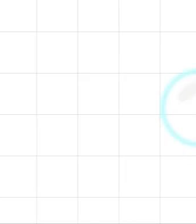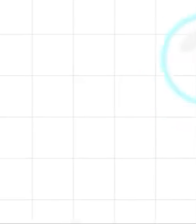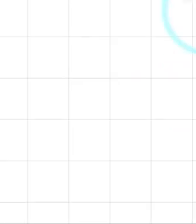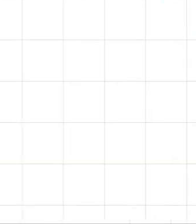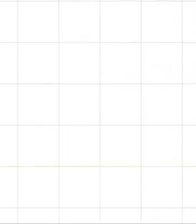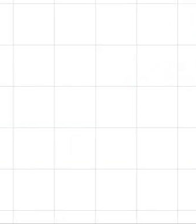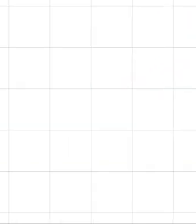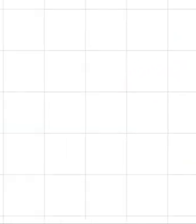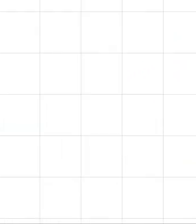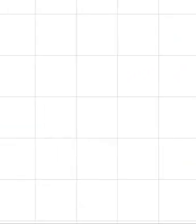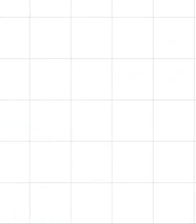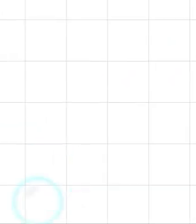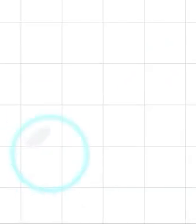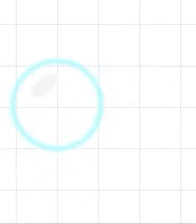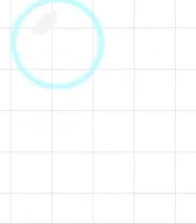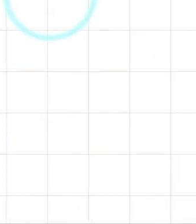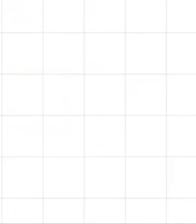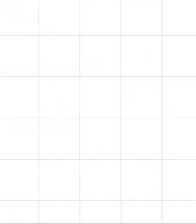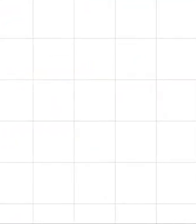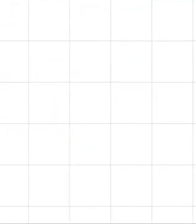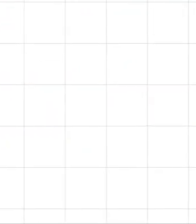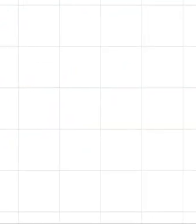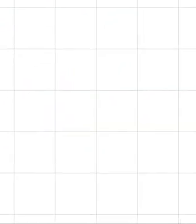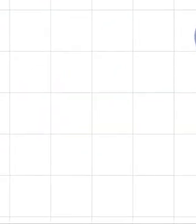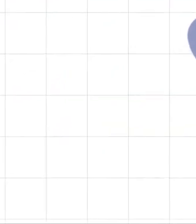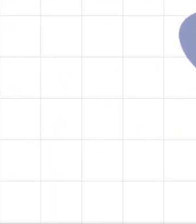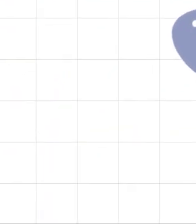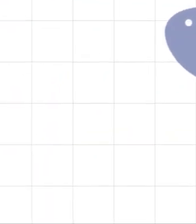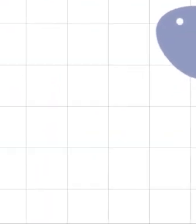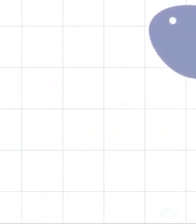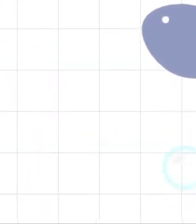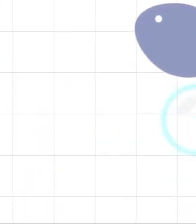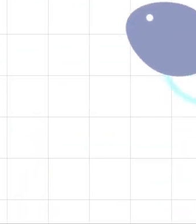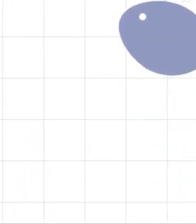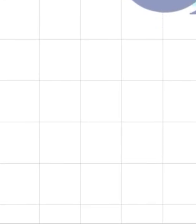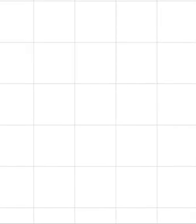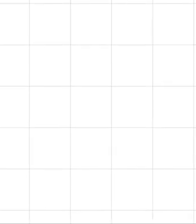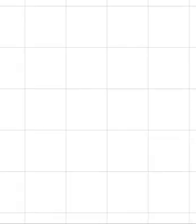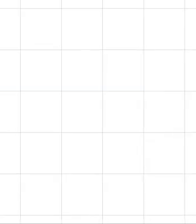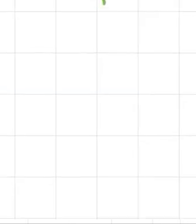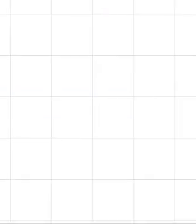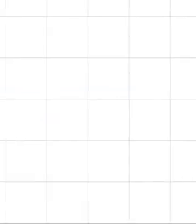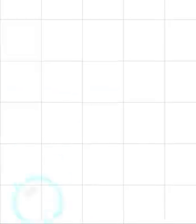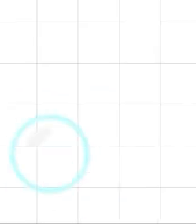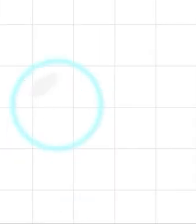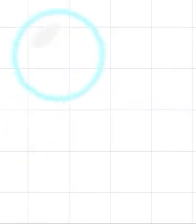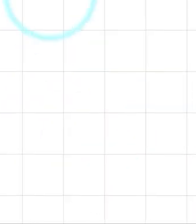faz os movimentos que eu te ensinei agora, do braço, de perna. Você vai perceber que